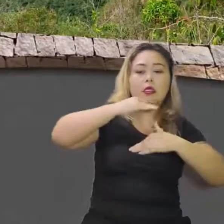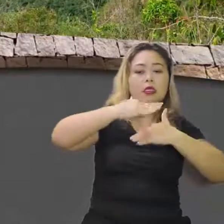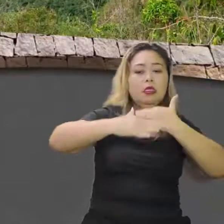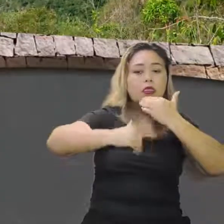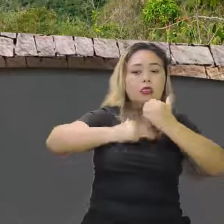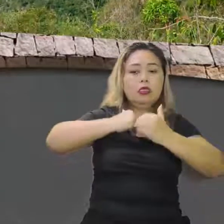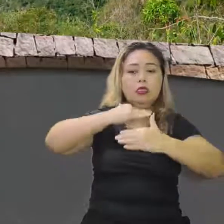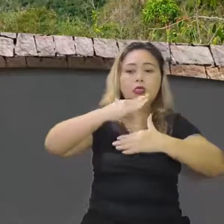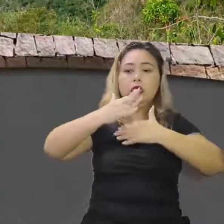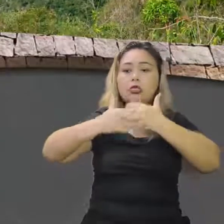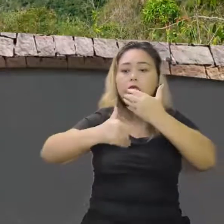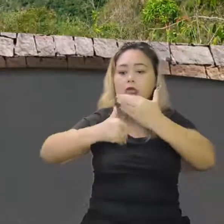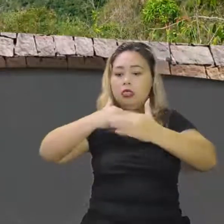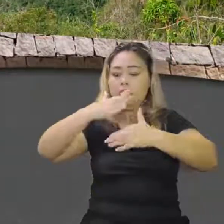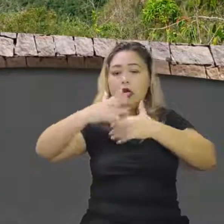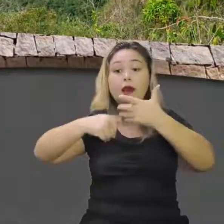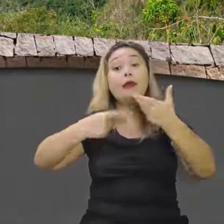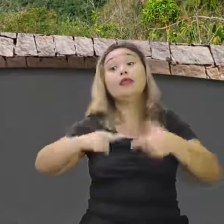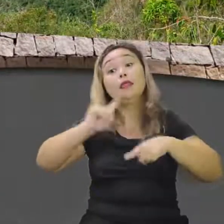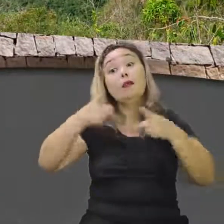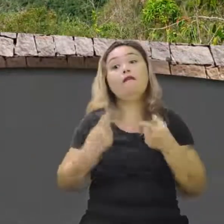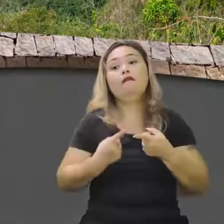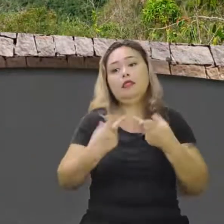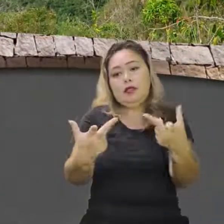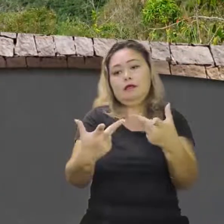pelas para vender.